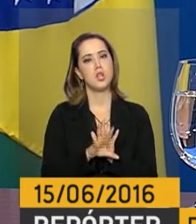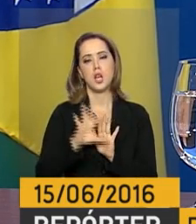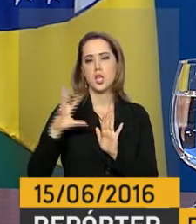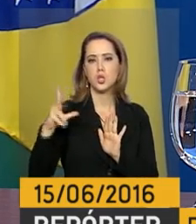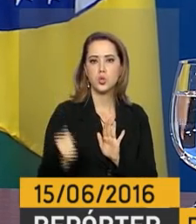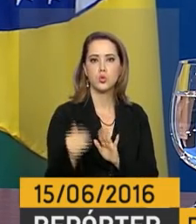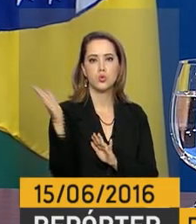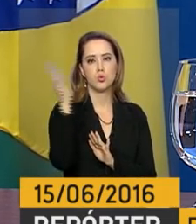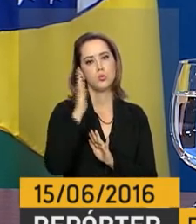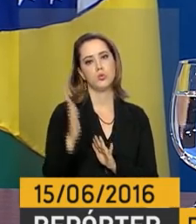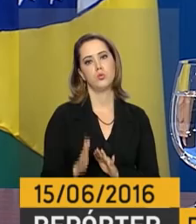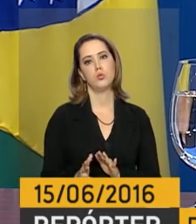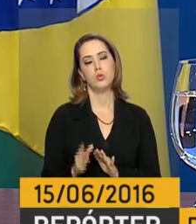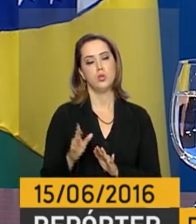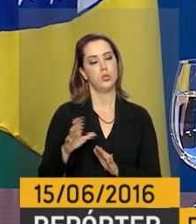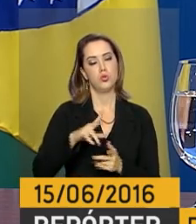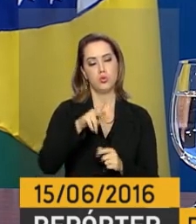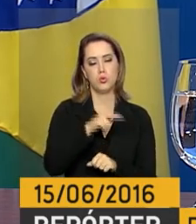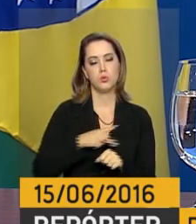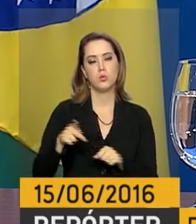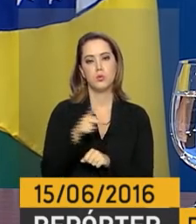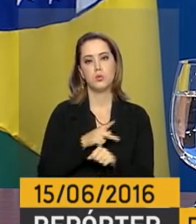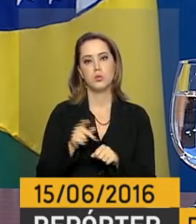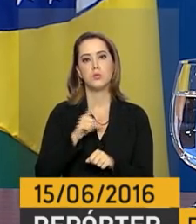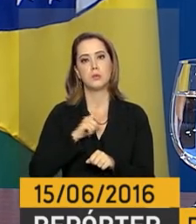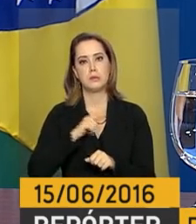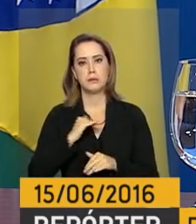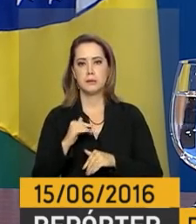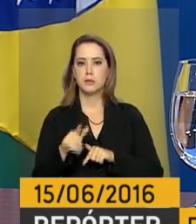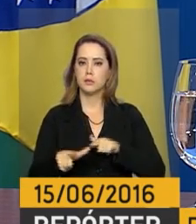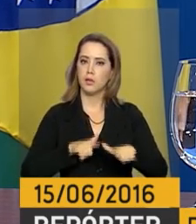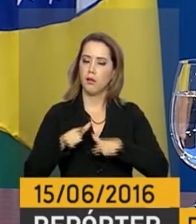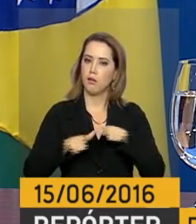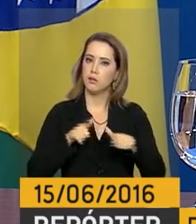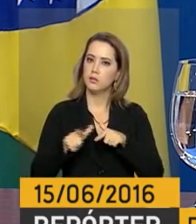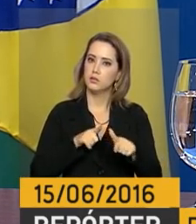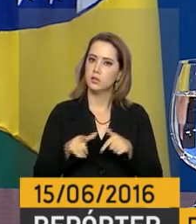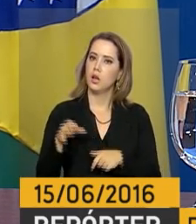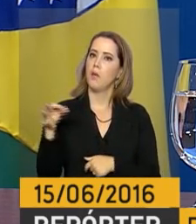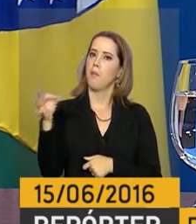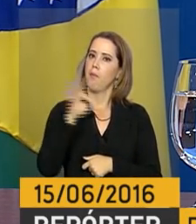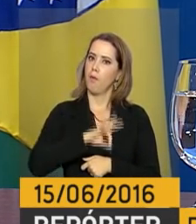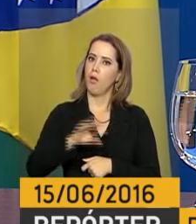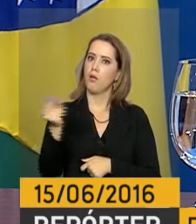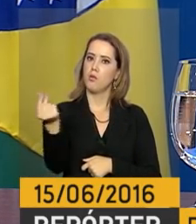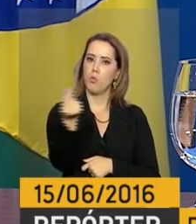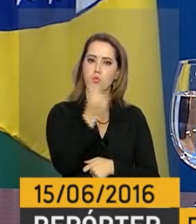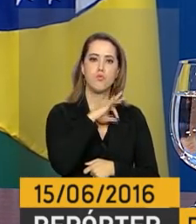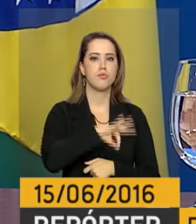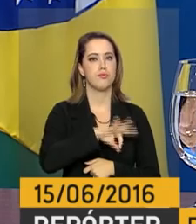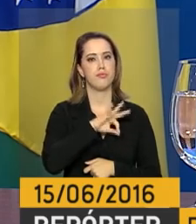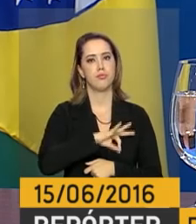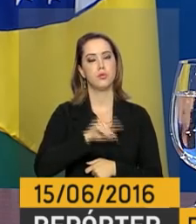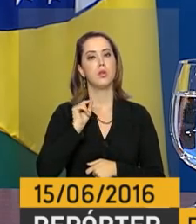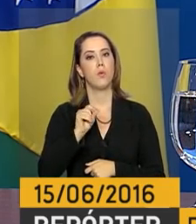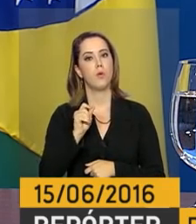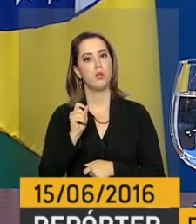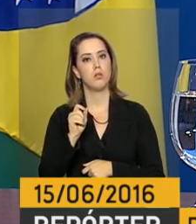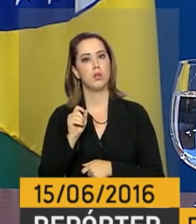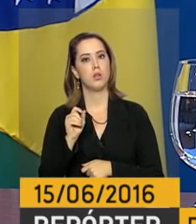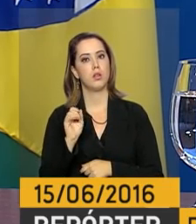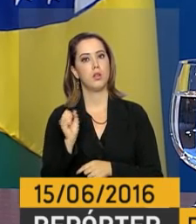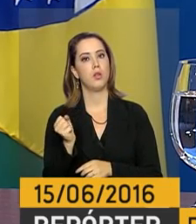países que criaram altos padrões de emprego e renda. São aqueles países que controlam o seu